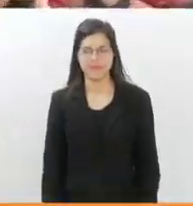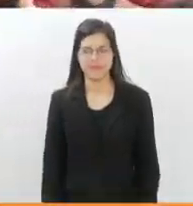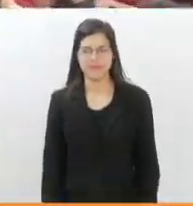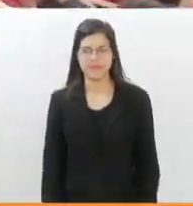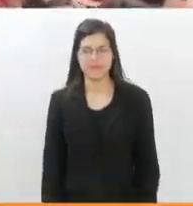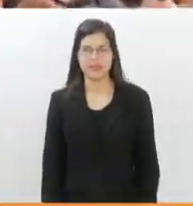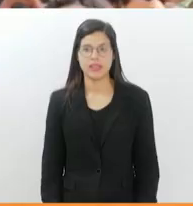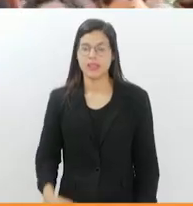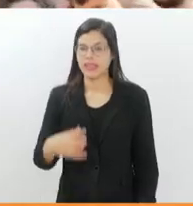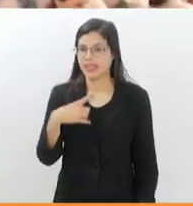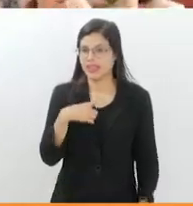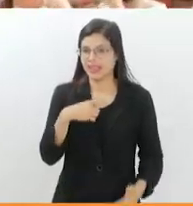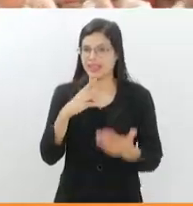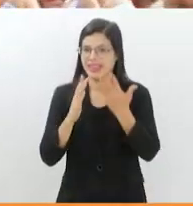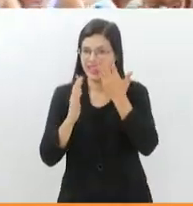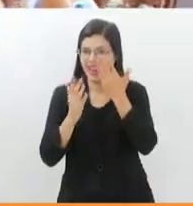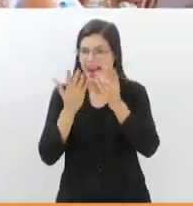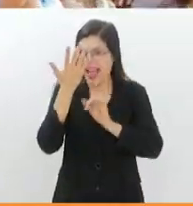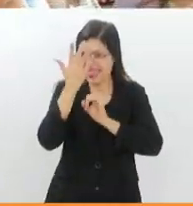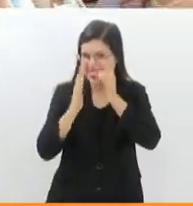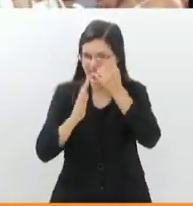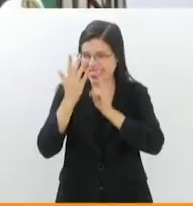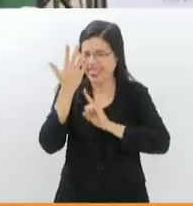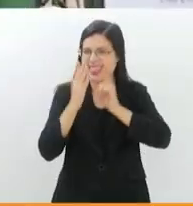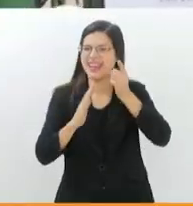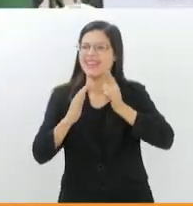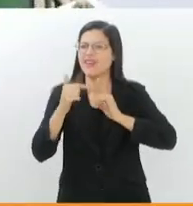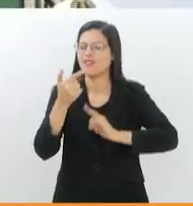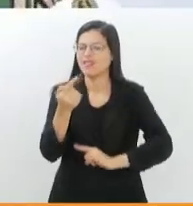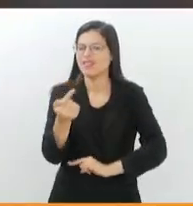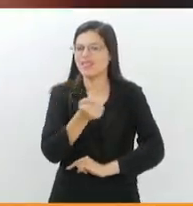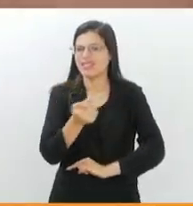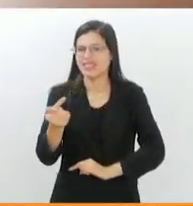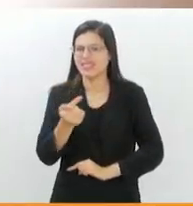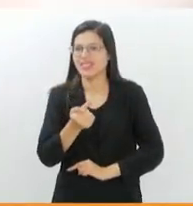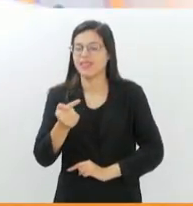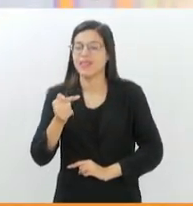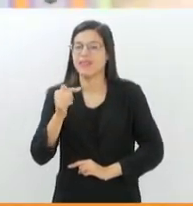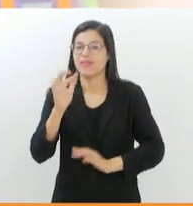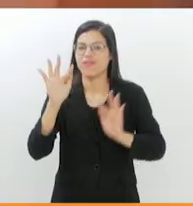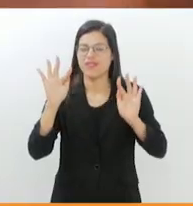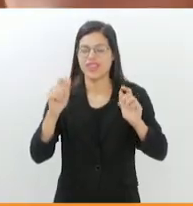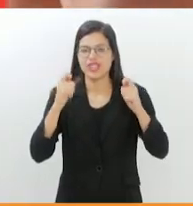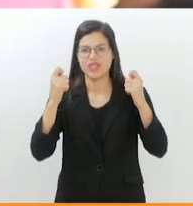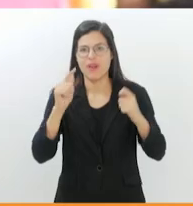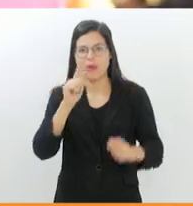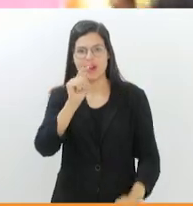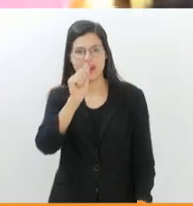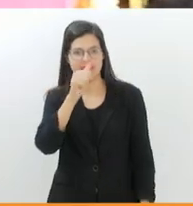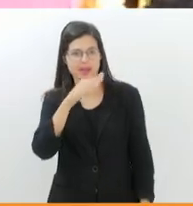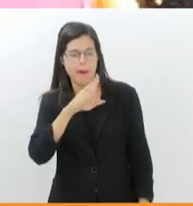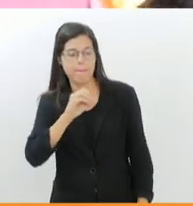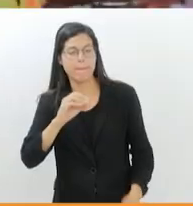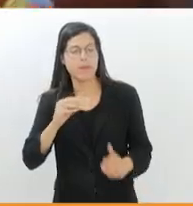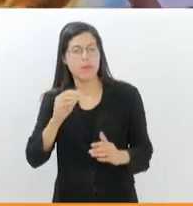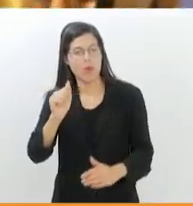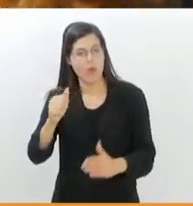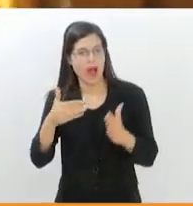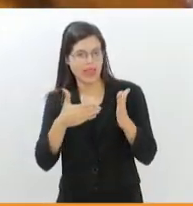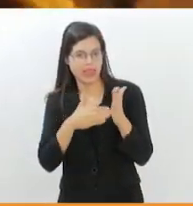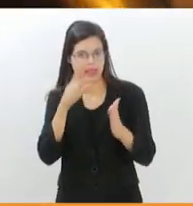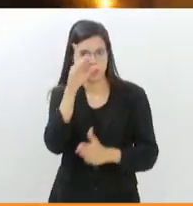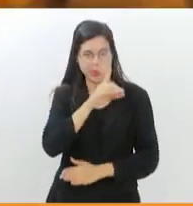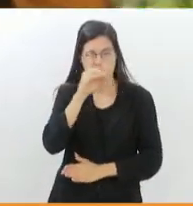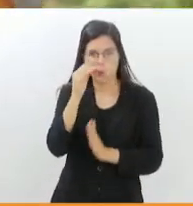E vai ter carnaval fora de época na 7ª edição do Festival Gamboa de Portos Abertos, até domingo, com